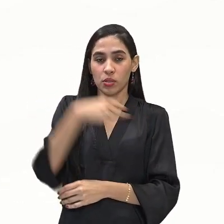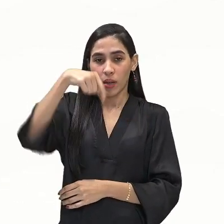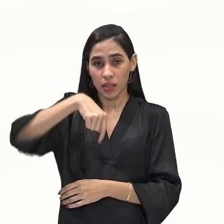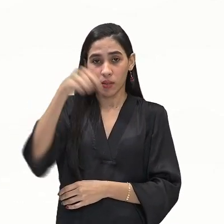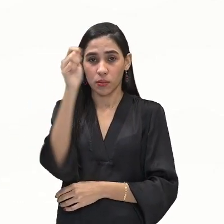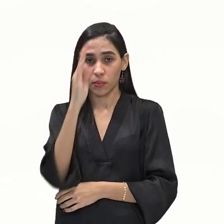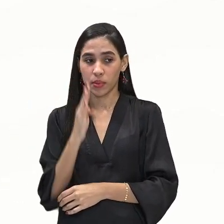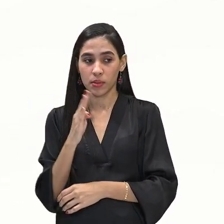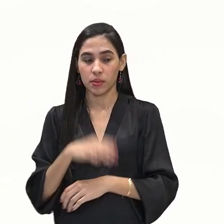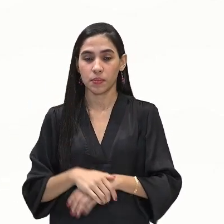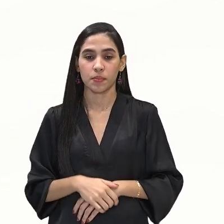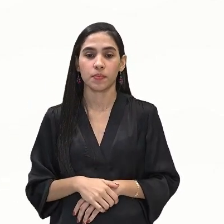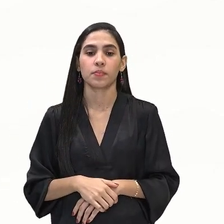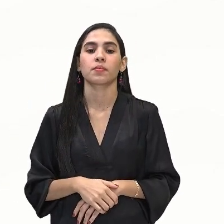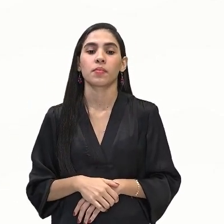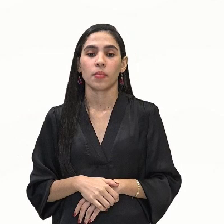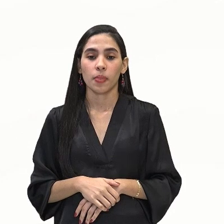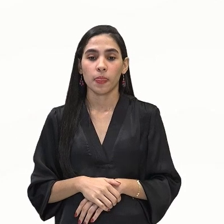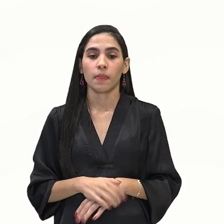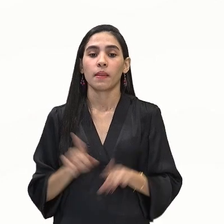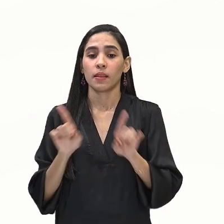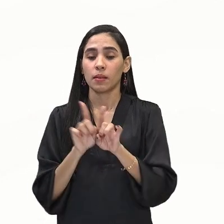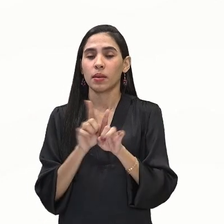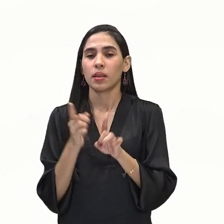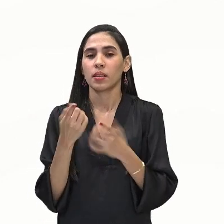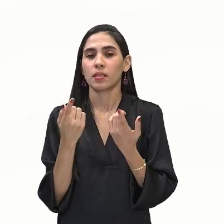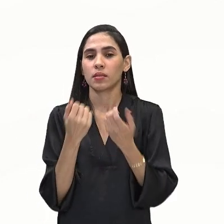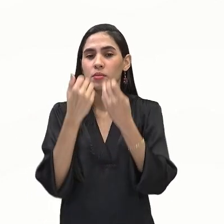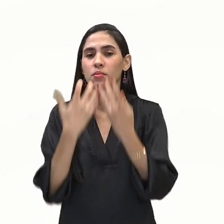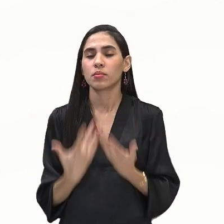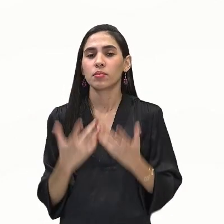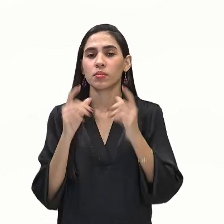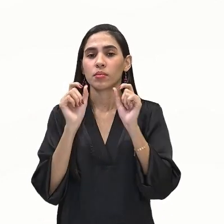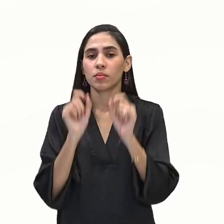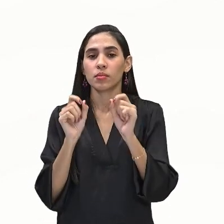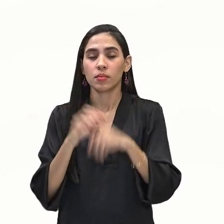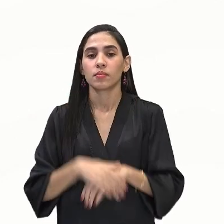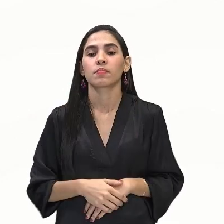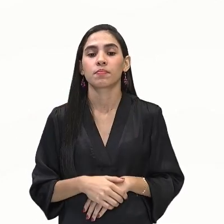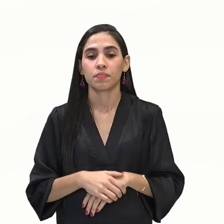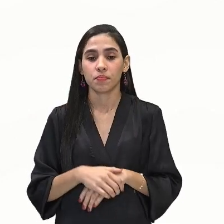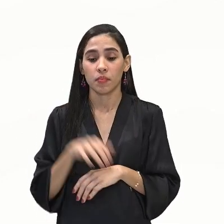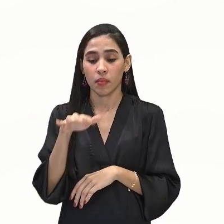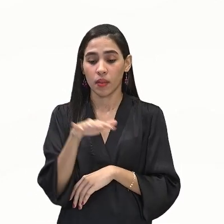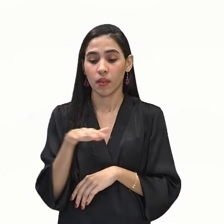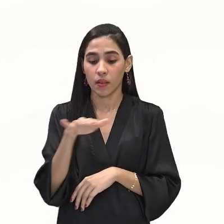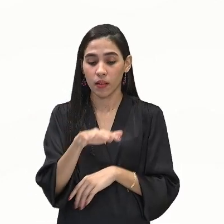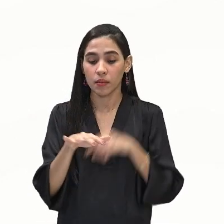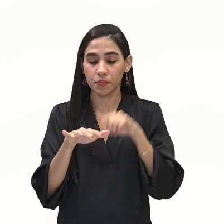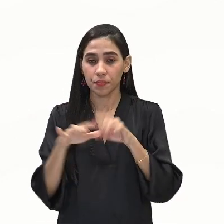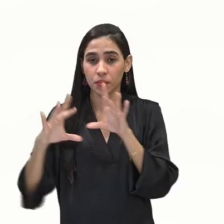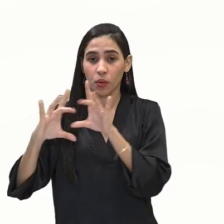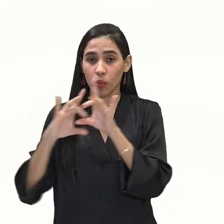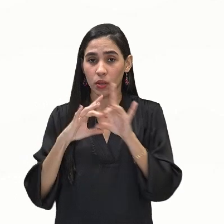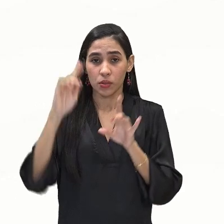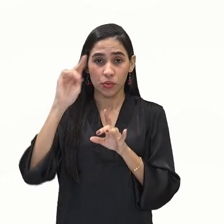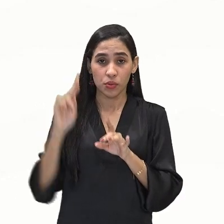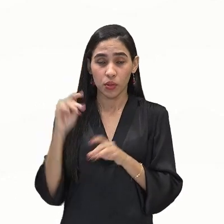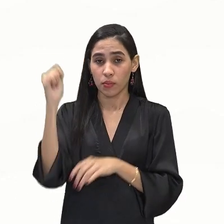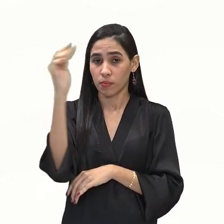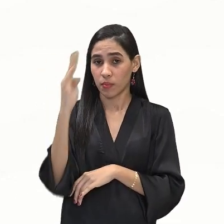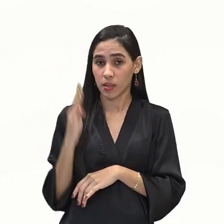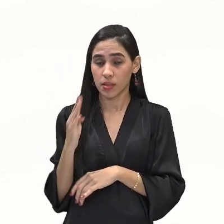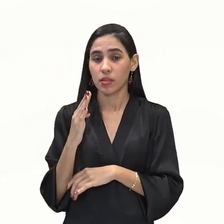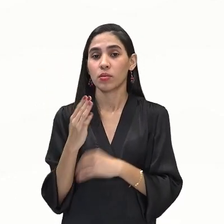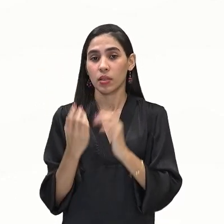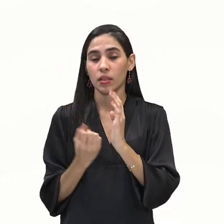Brasil. E, para além disso, o que nós podemos destacar, né? Ainda do cenário, do contexto histórico do Brasil em que